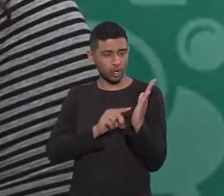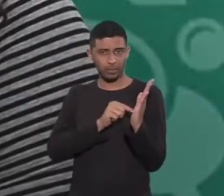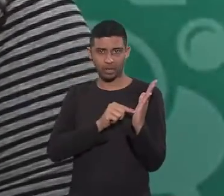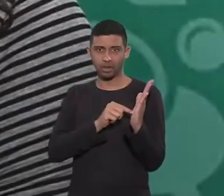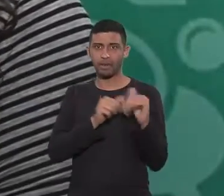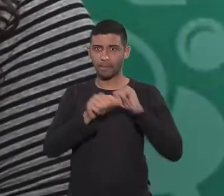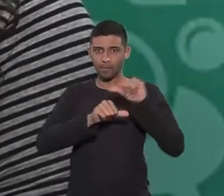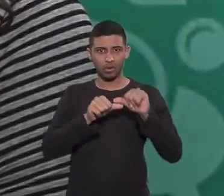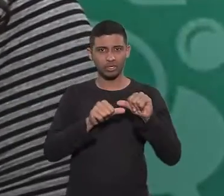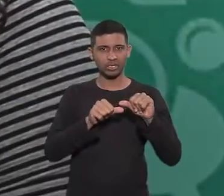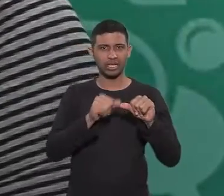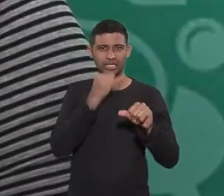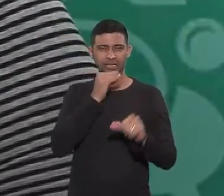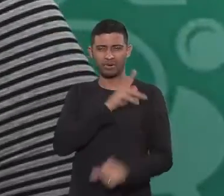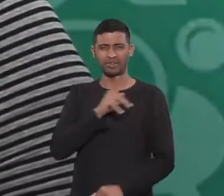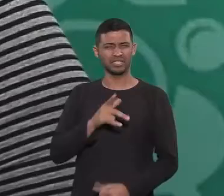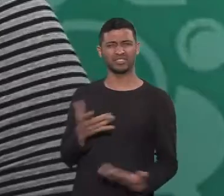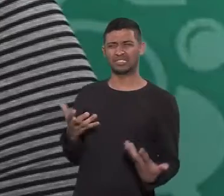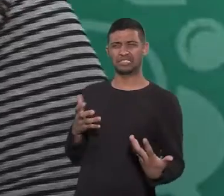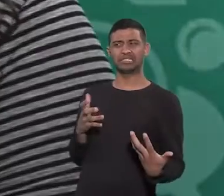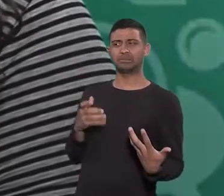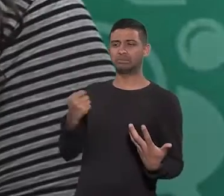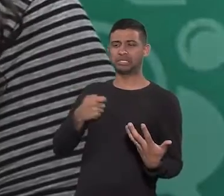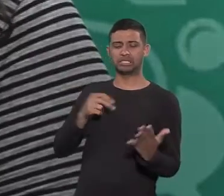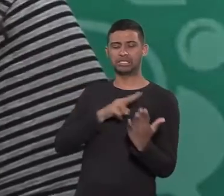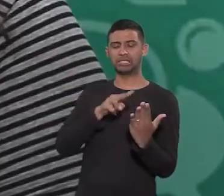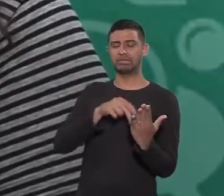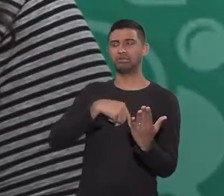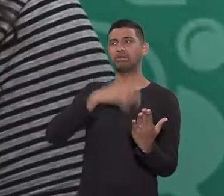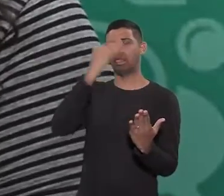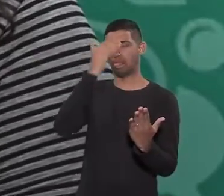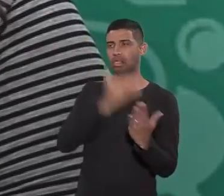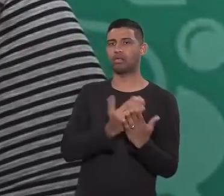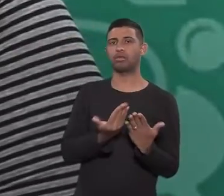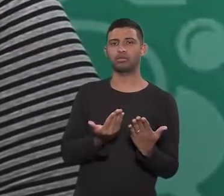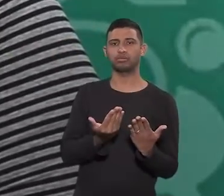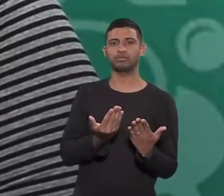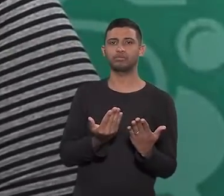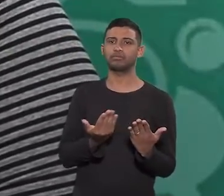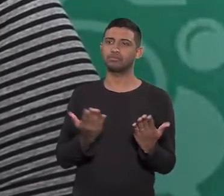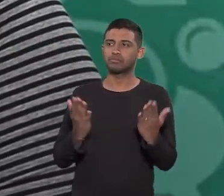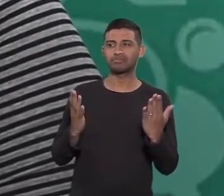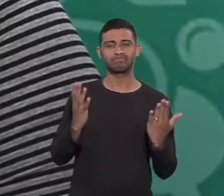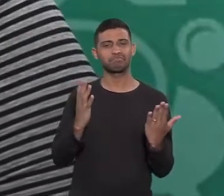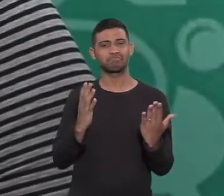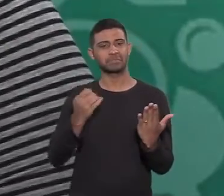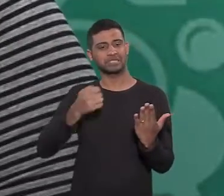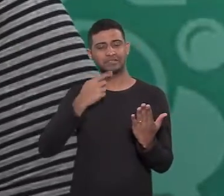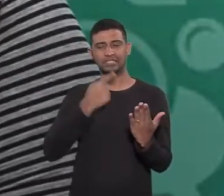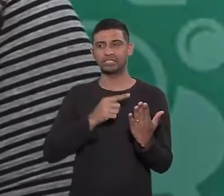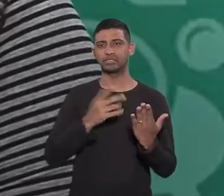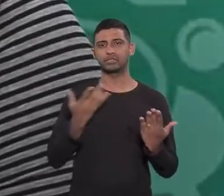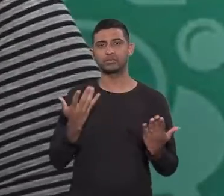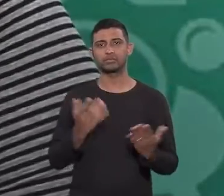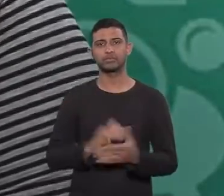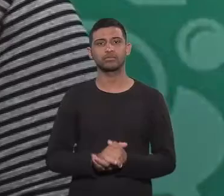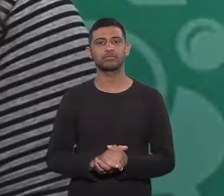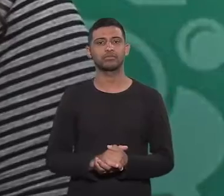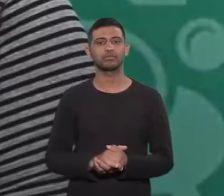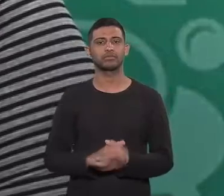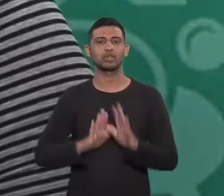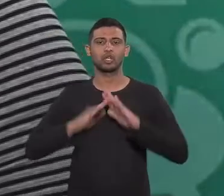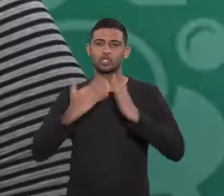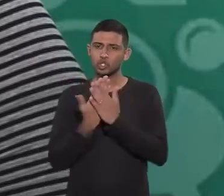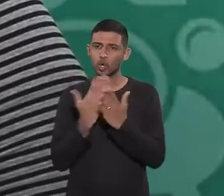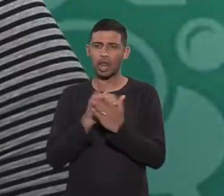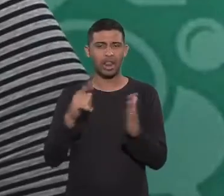você muda na chamada, o professor que não quer colaborar com aquele aluno é obrigado a usar o nome da chamada. Ele pode chegar e dizer, não é esse nome que está aí, você não pode me chamar desse